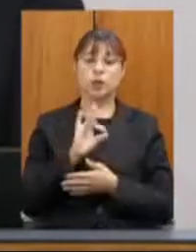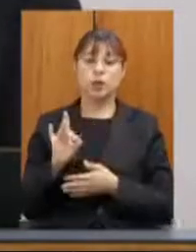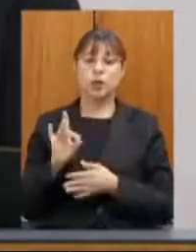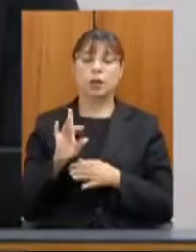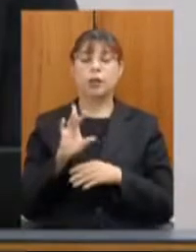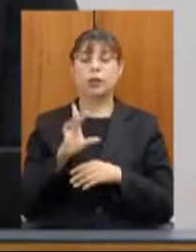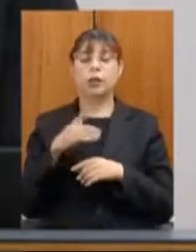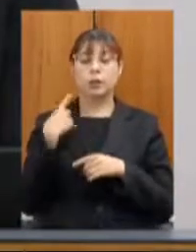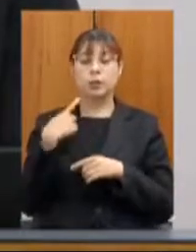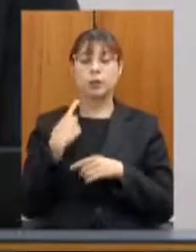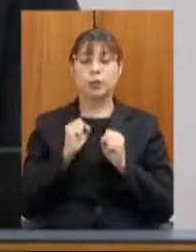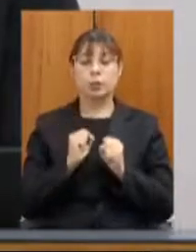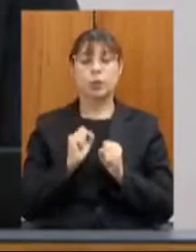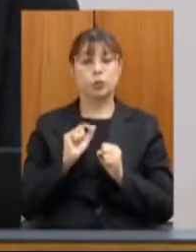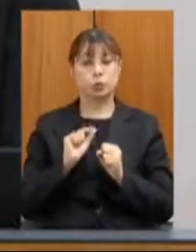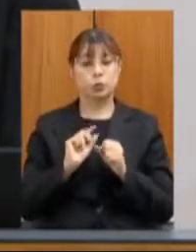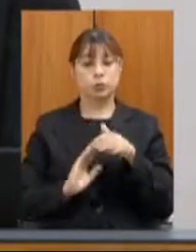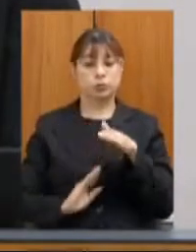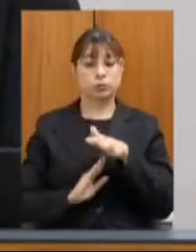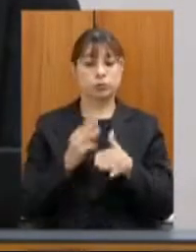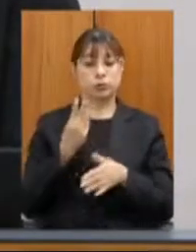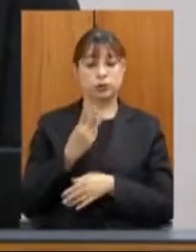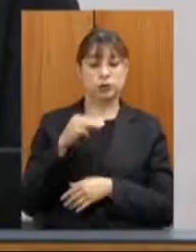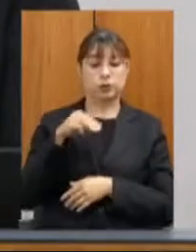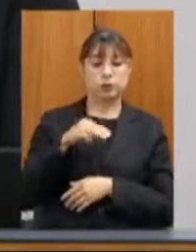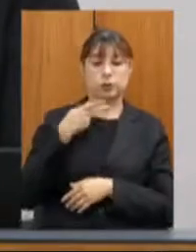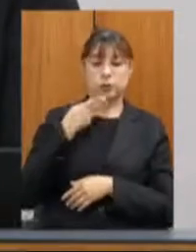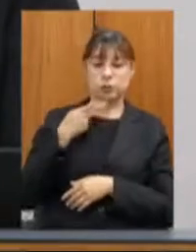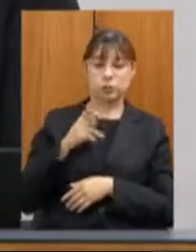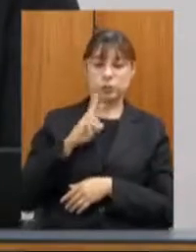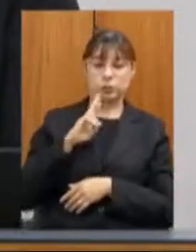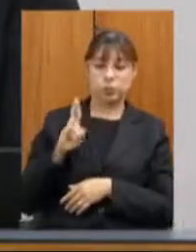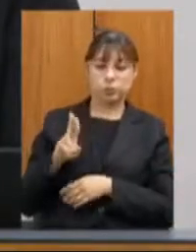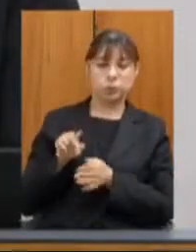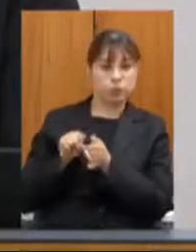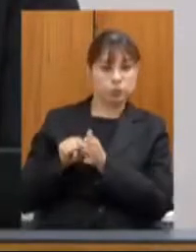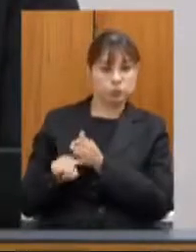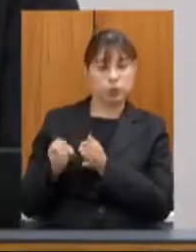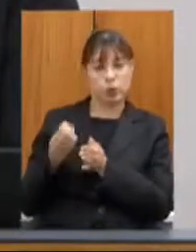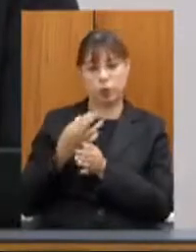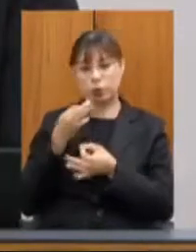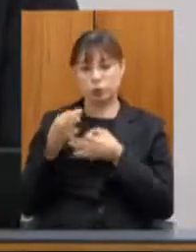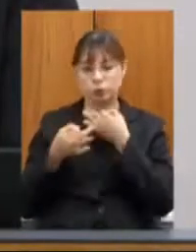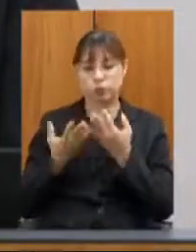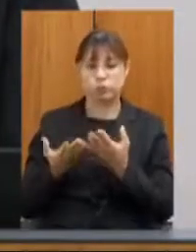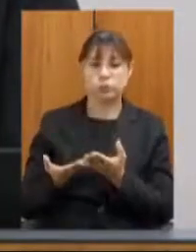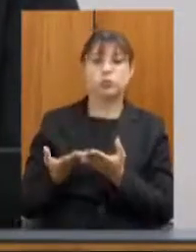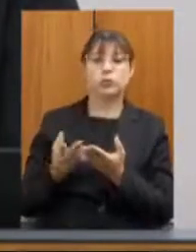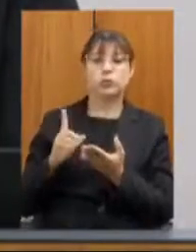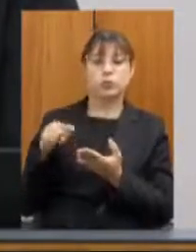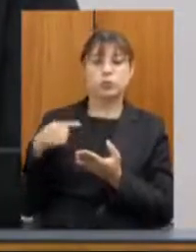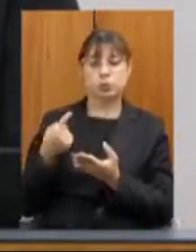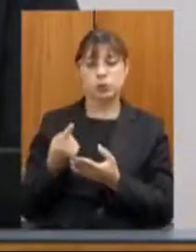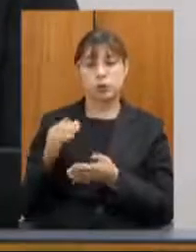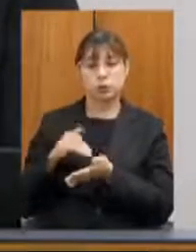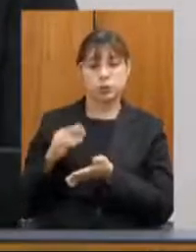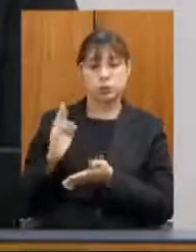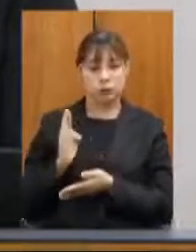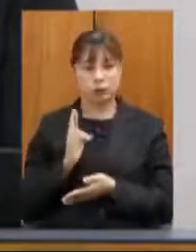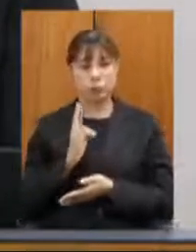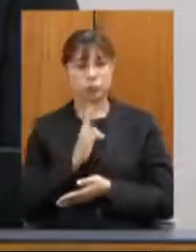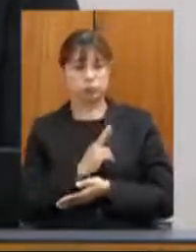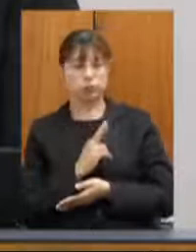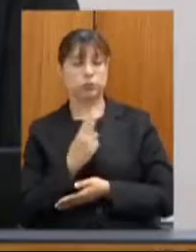fazer uma interpelação pelo prazo de três minutos. Após cada interpelação, a autoridade estadual disporá de três minutos para